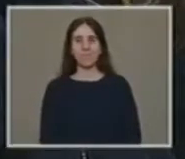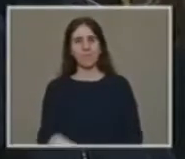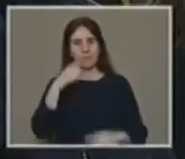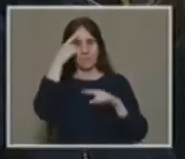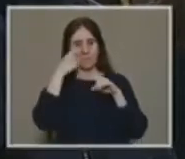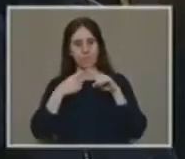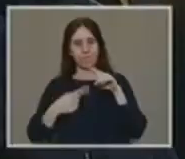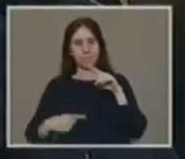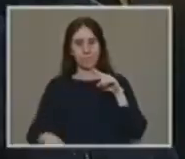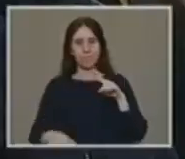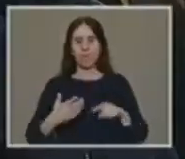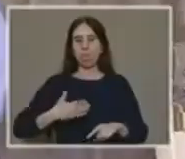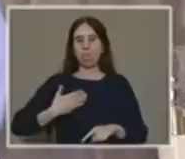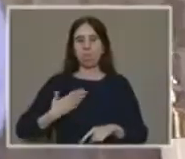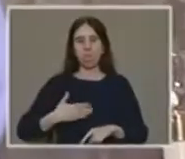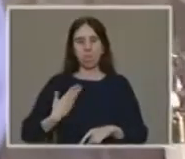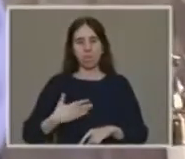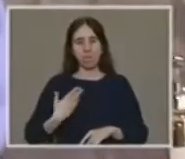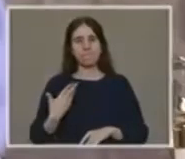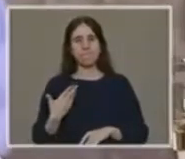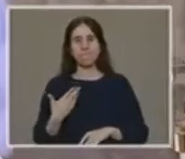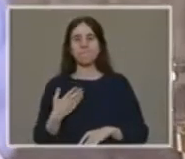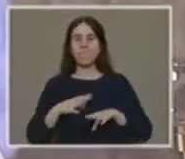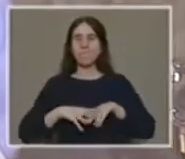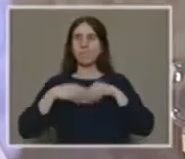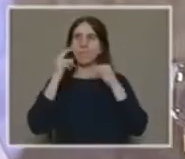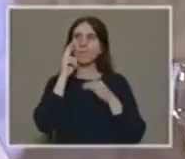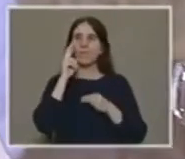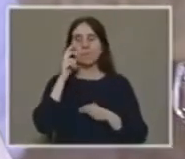Espantados e cheios de medo, julgavam ver um espírito.